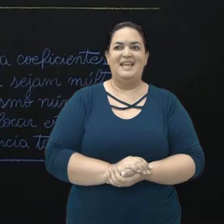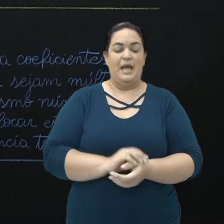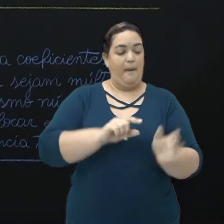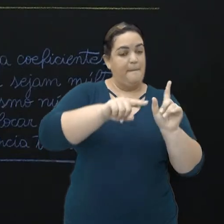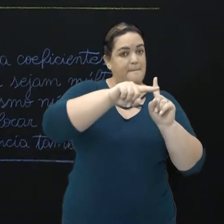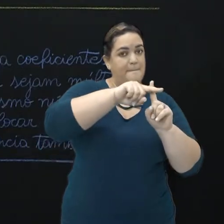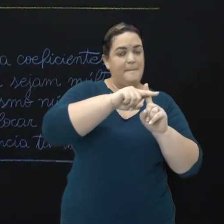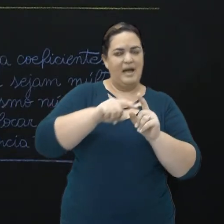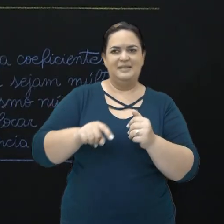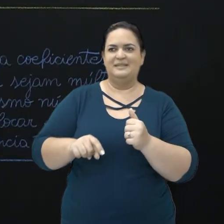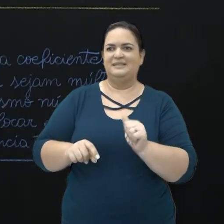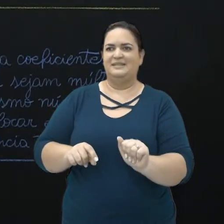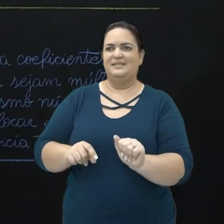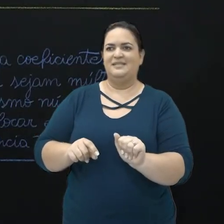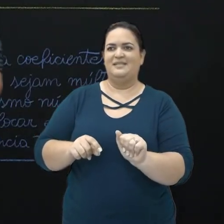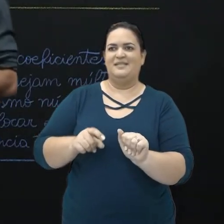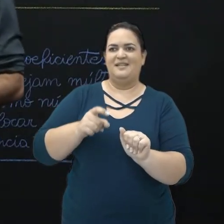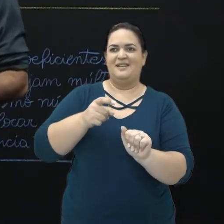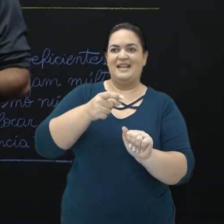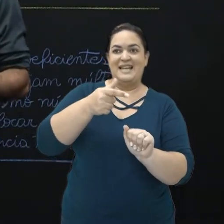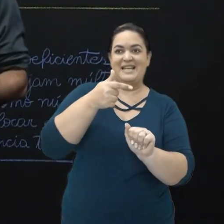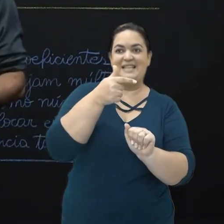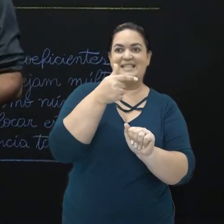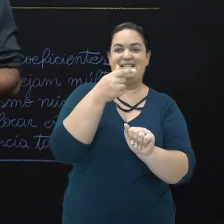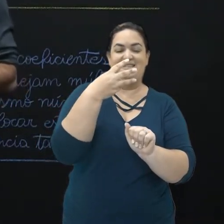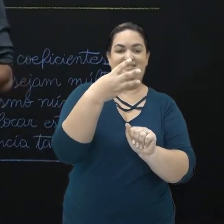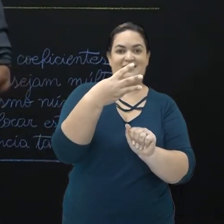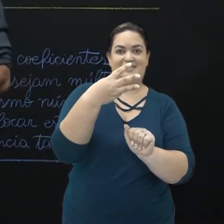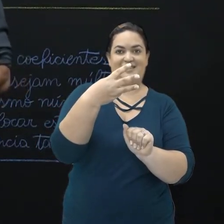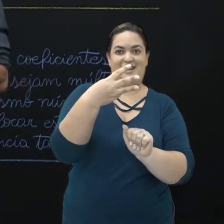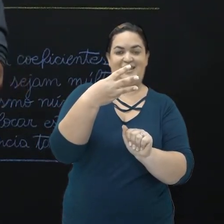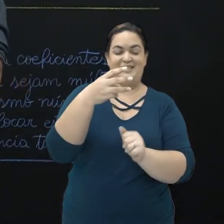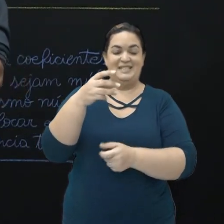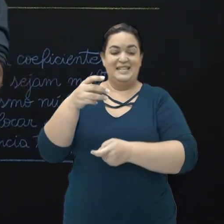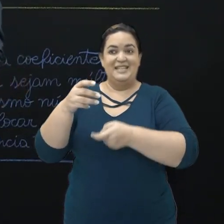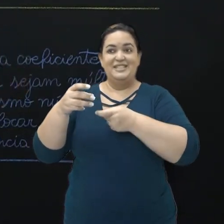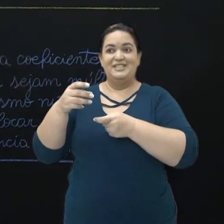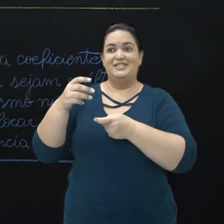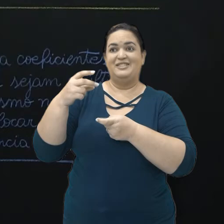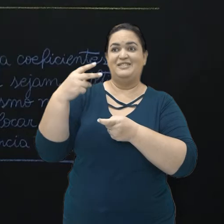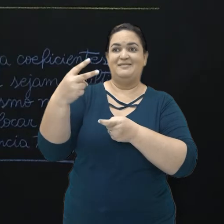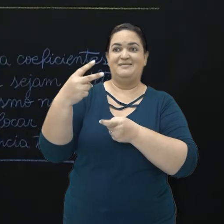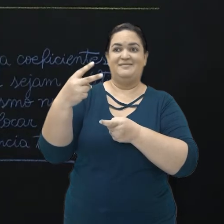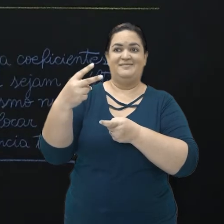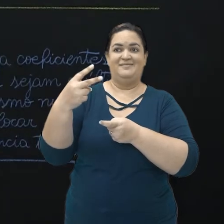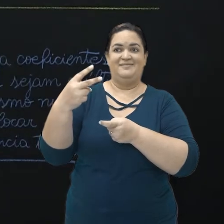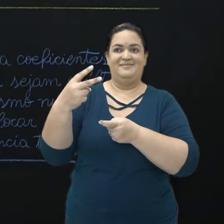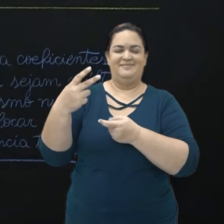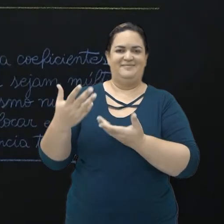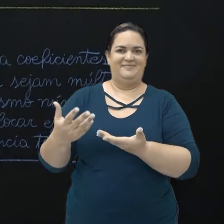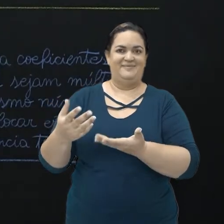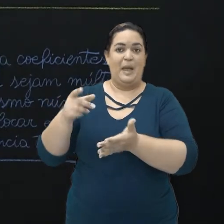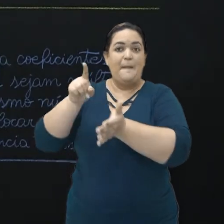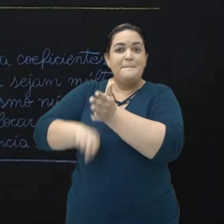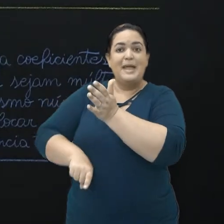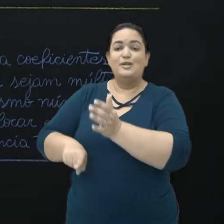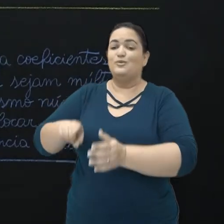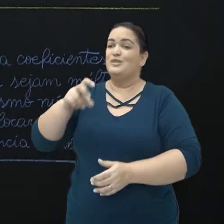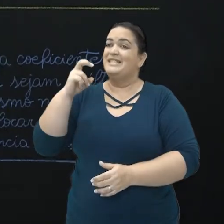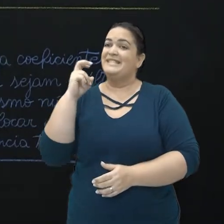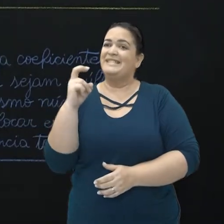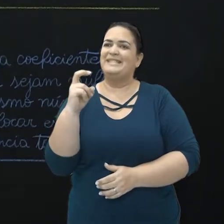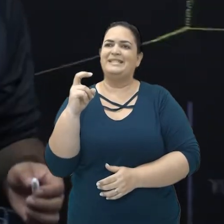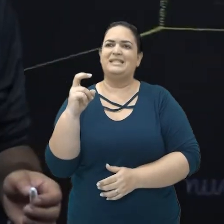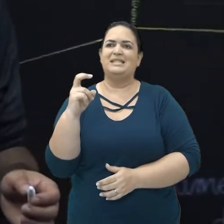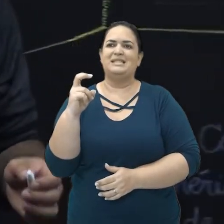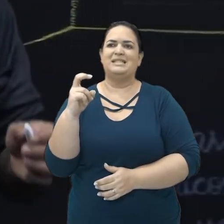ao quadrado, menos 5a elevado à quarta x. Gente, antes de você, de repente,